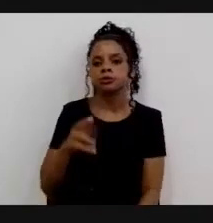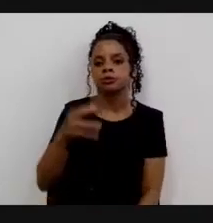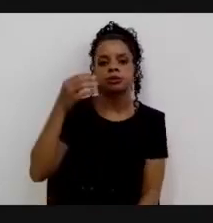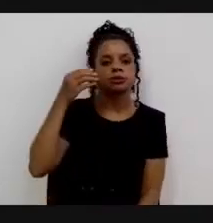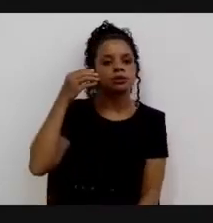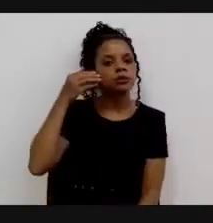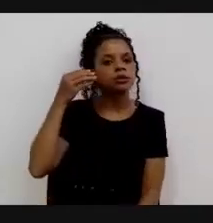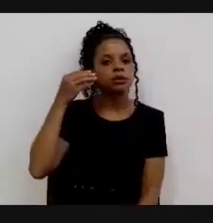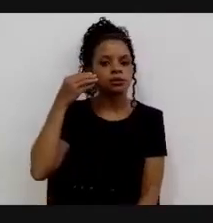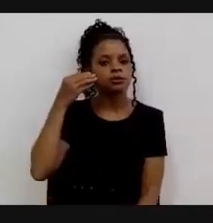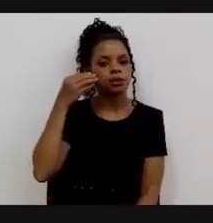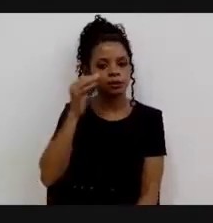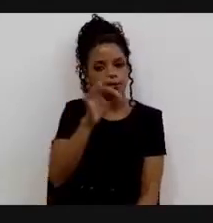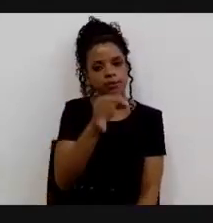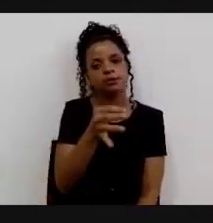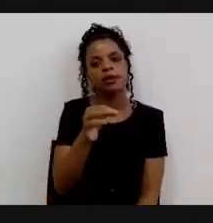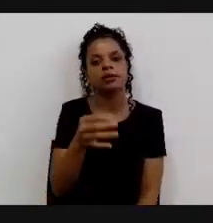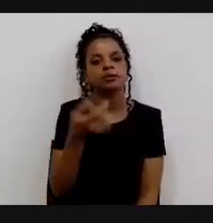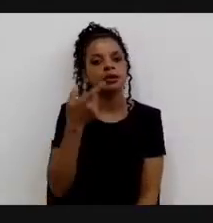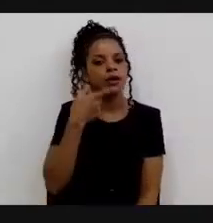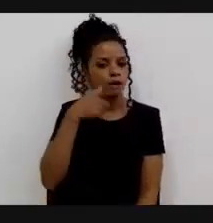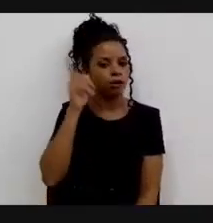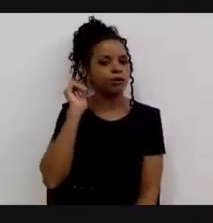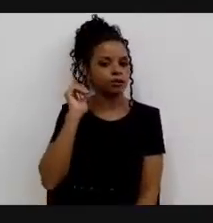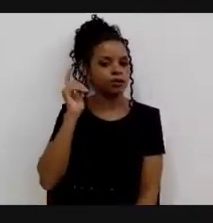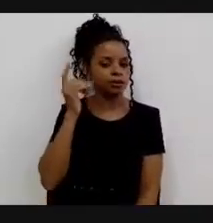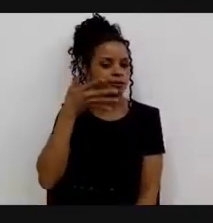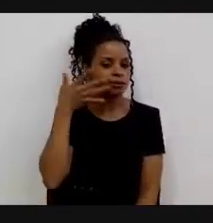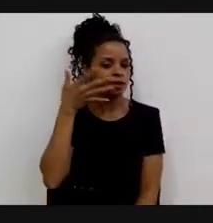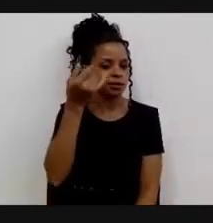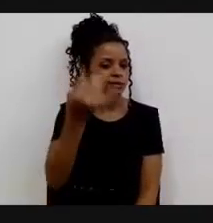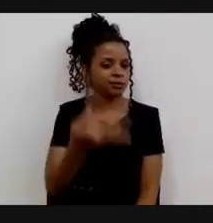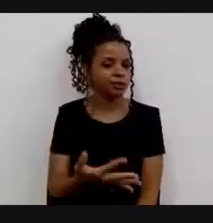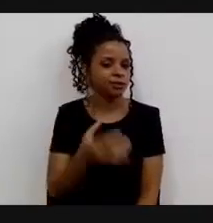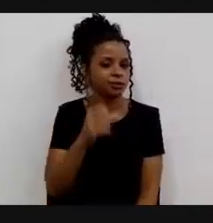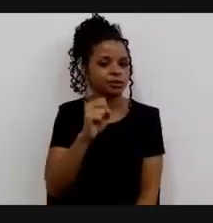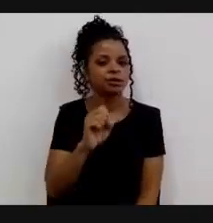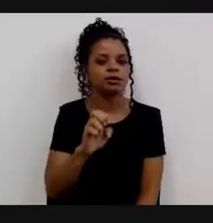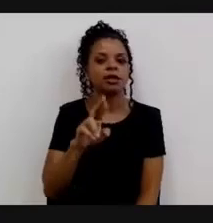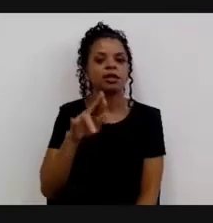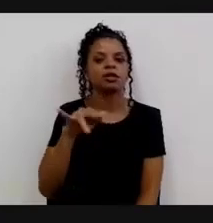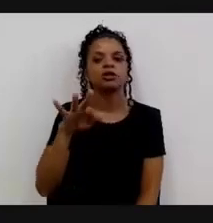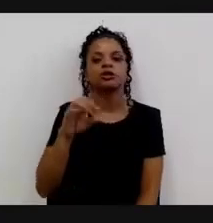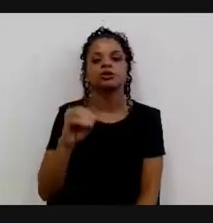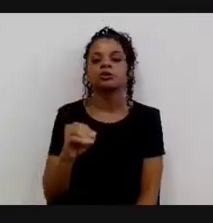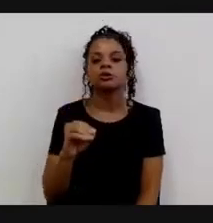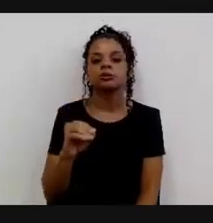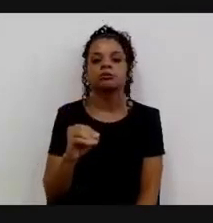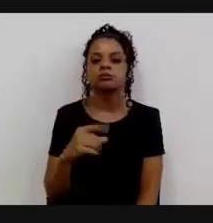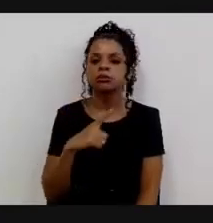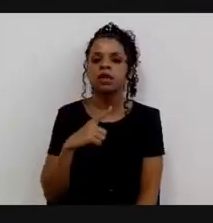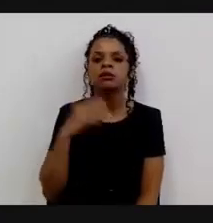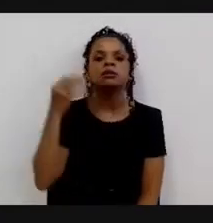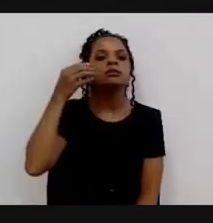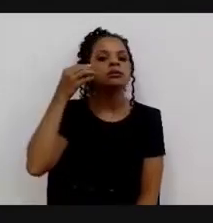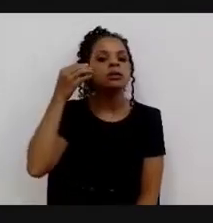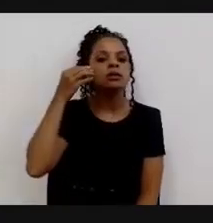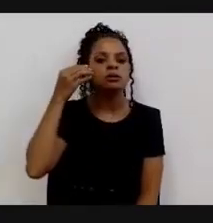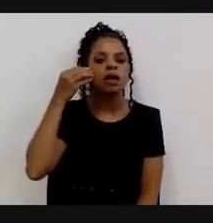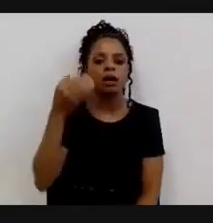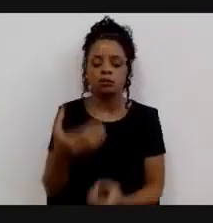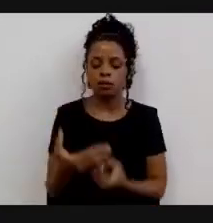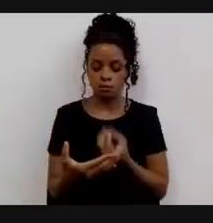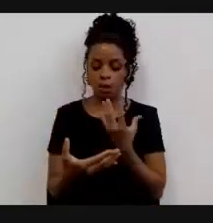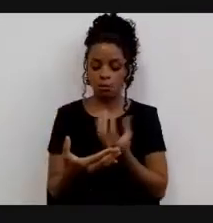mão, como foi falado aqui pelo Sérgio, está com o celular na mão o tempo todo e chega